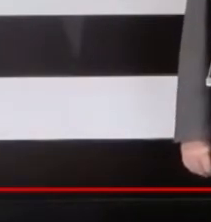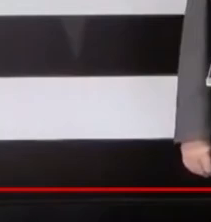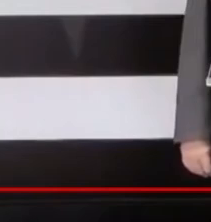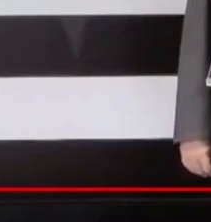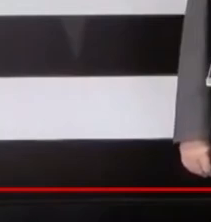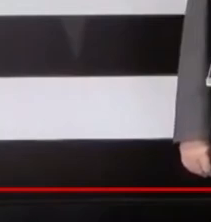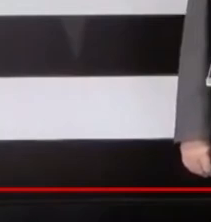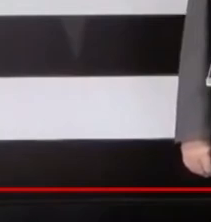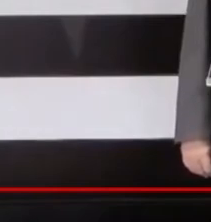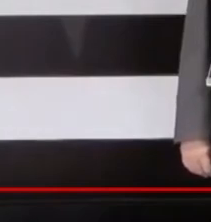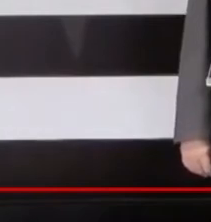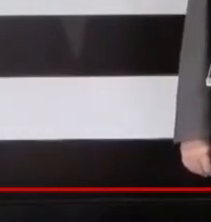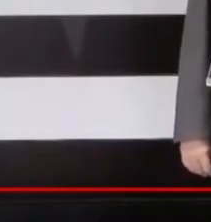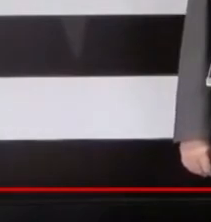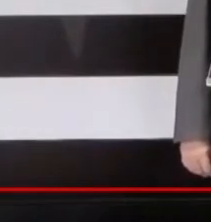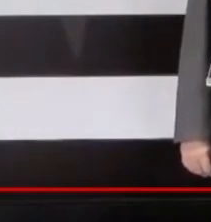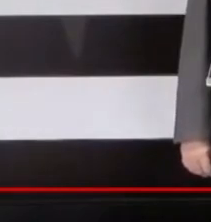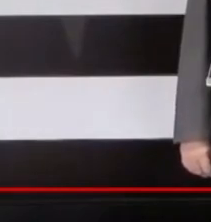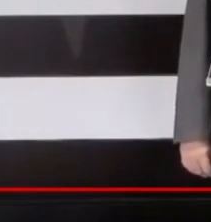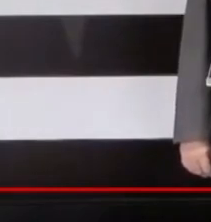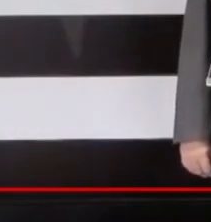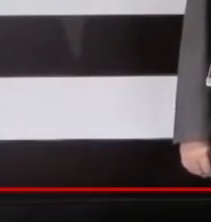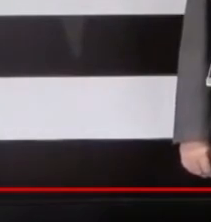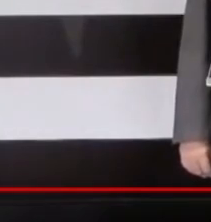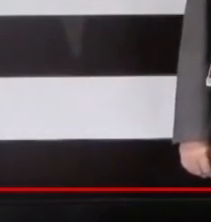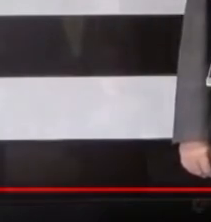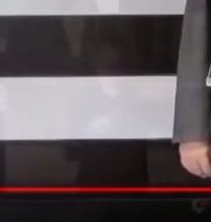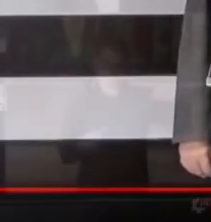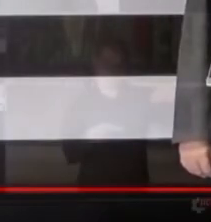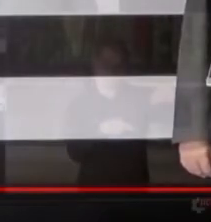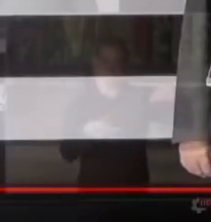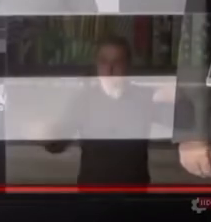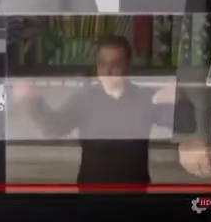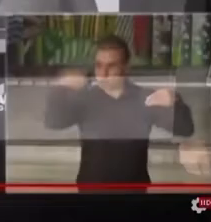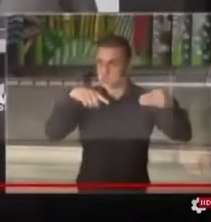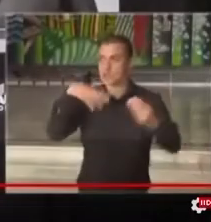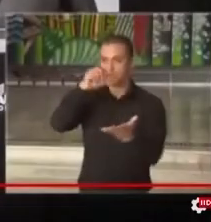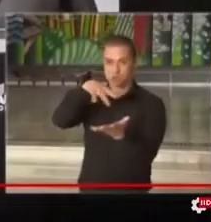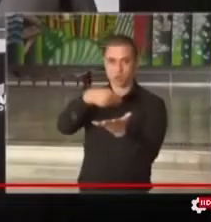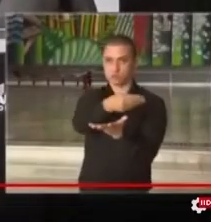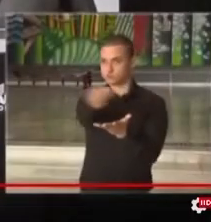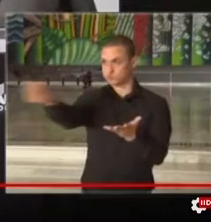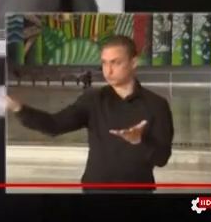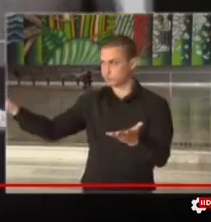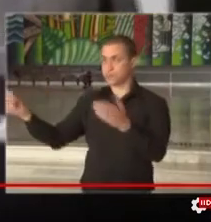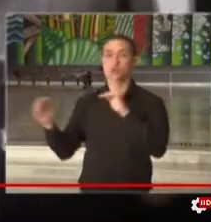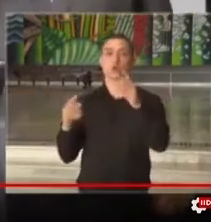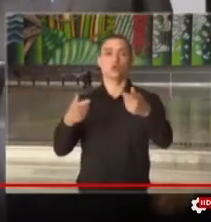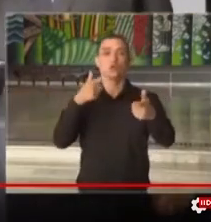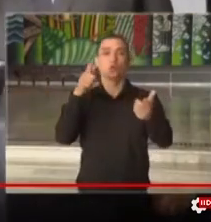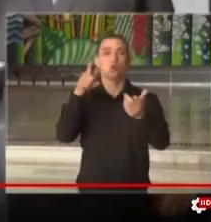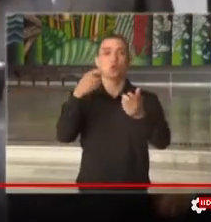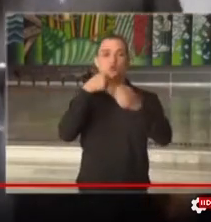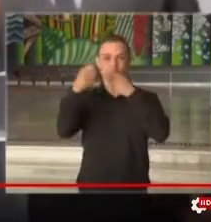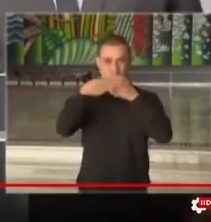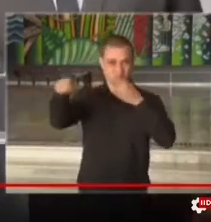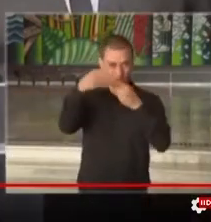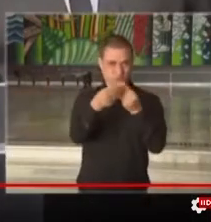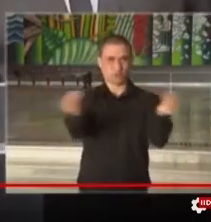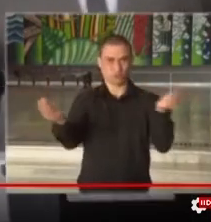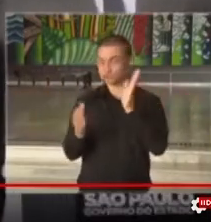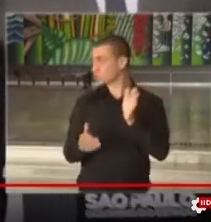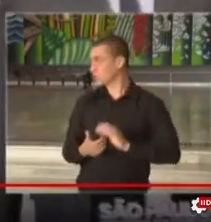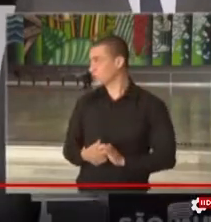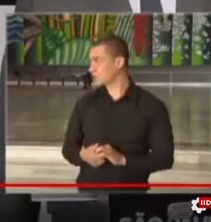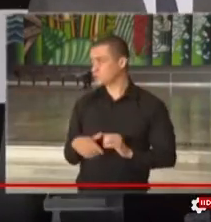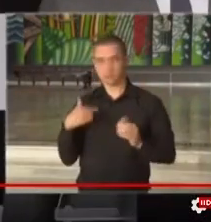Einstein. Tá aqui o meu resultado. O jornalista já tem cópia do resultado também. Não temos